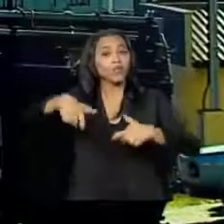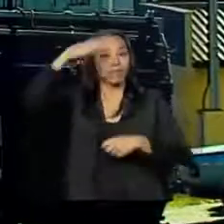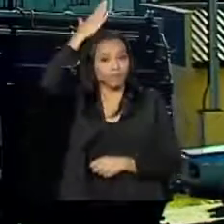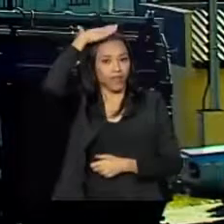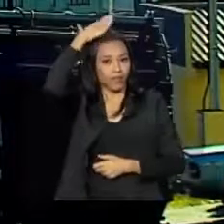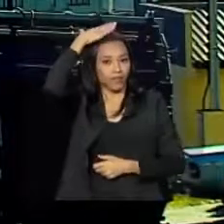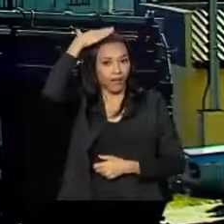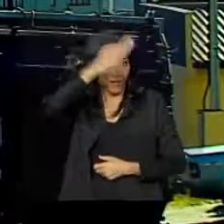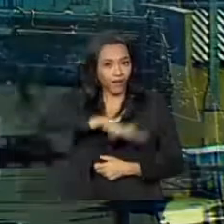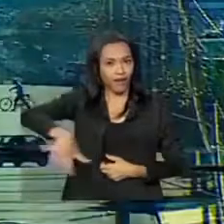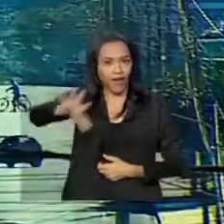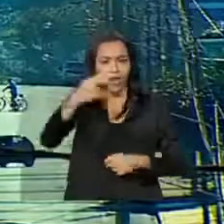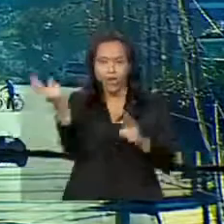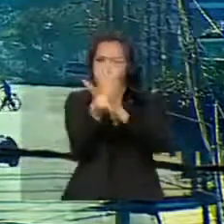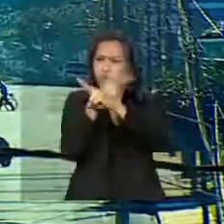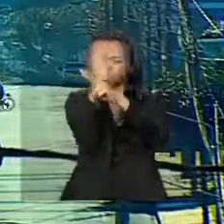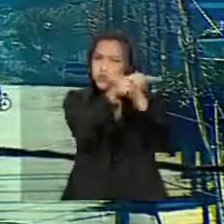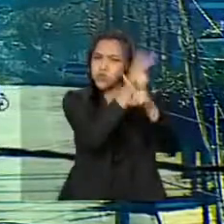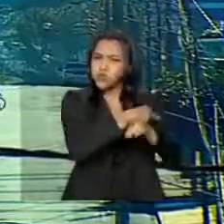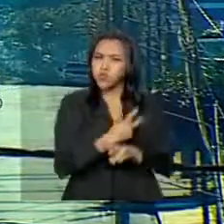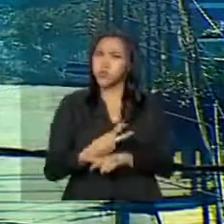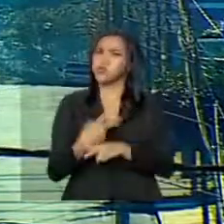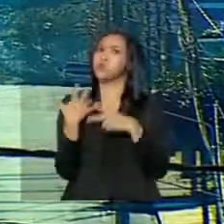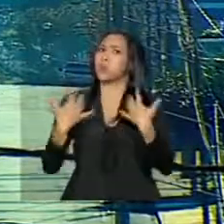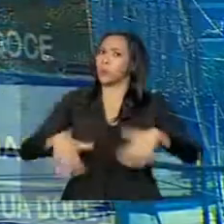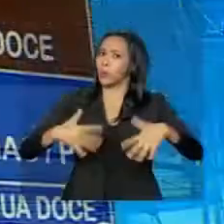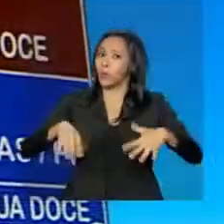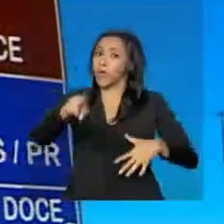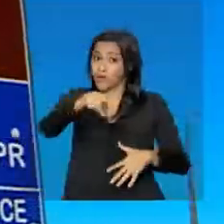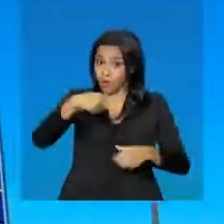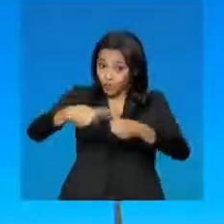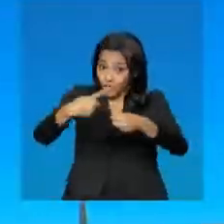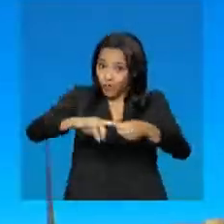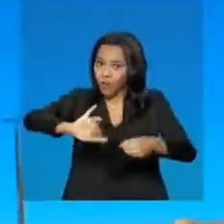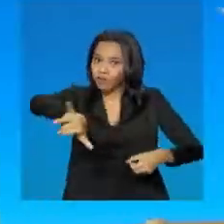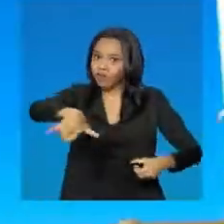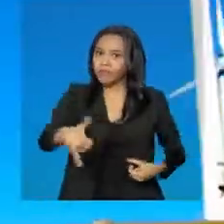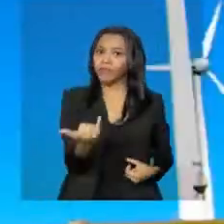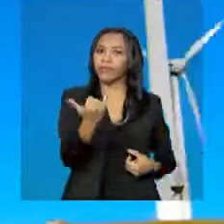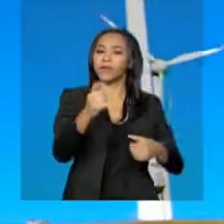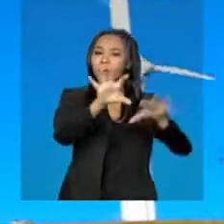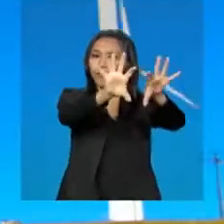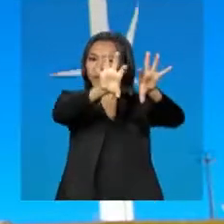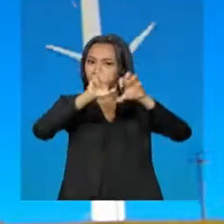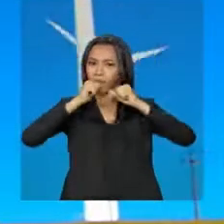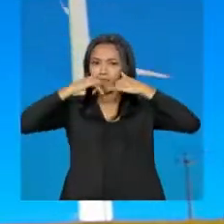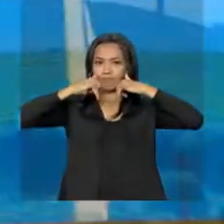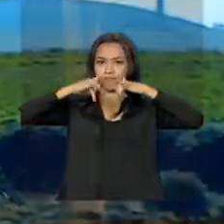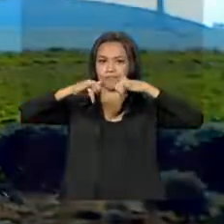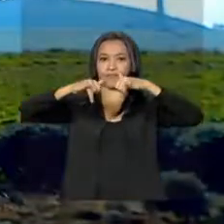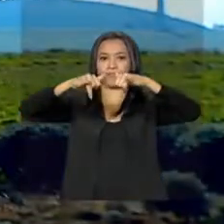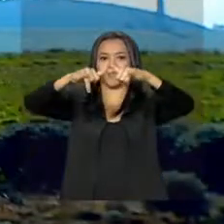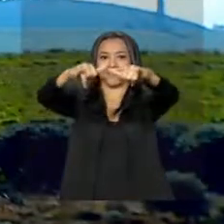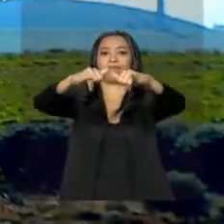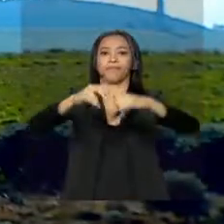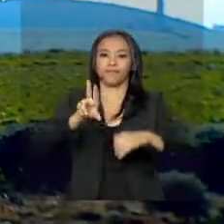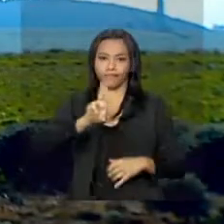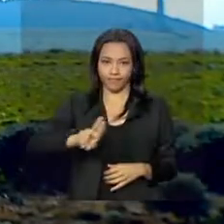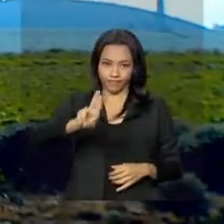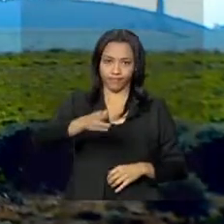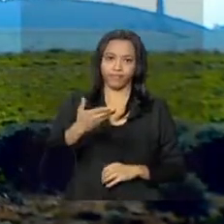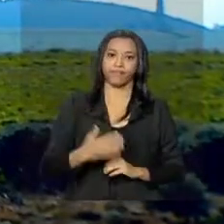mais venta na região. E o município aproveita esse potencial para produzir energia limpa.